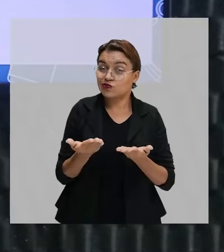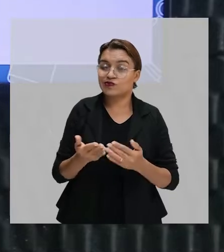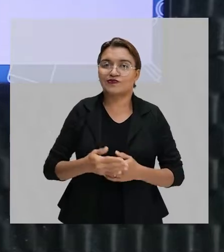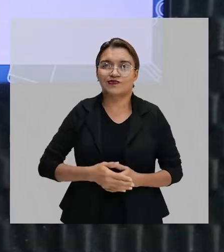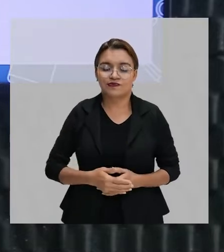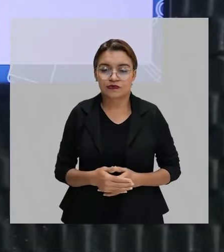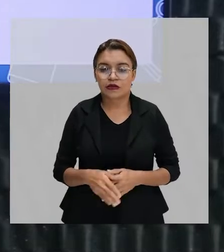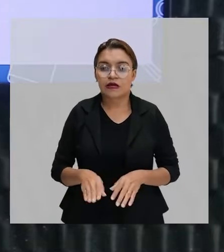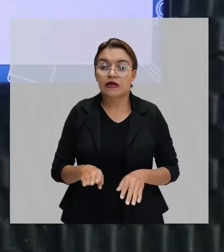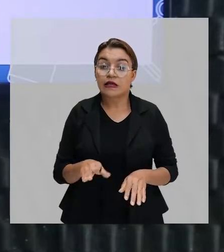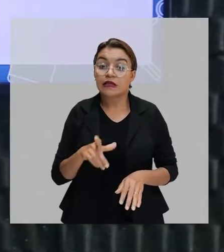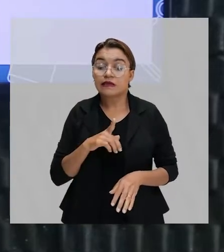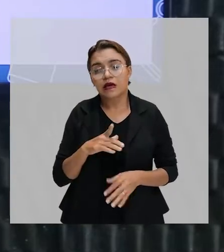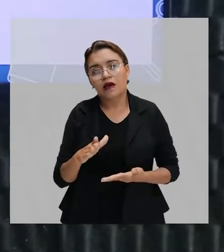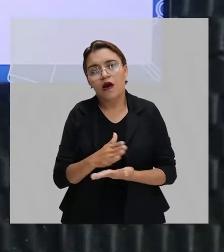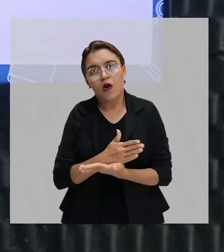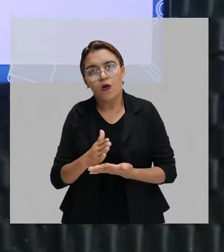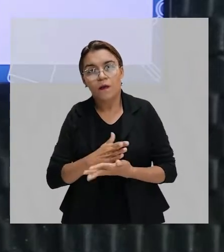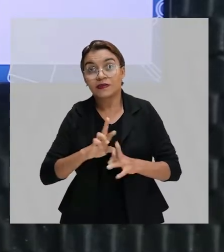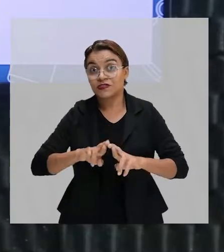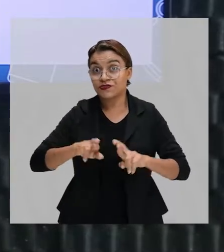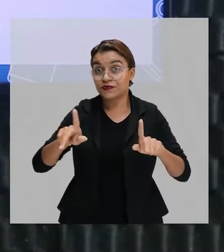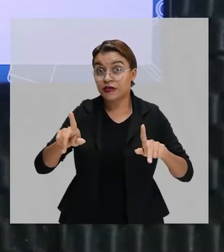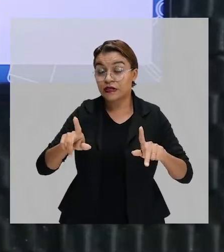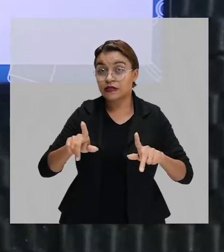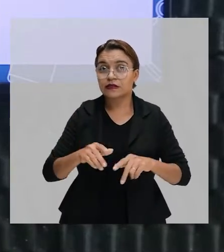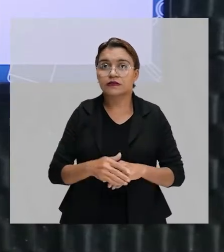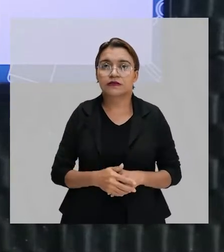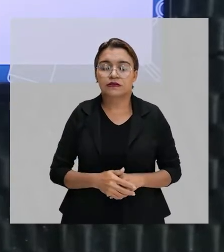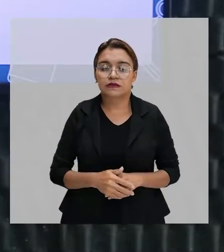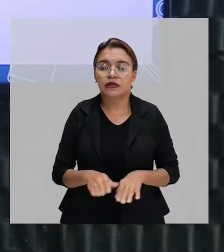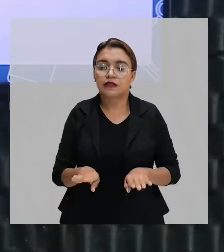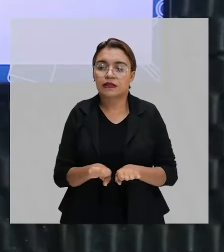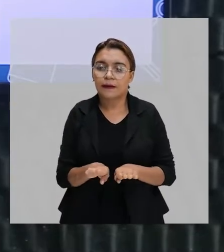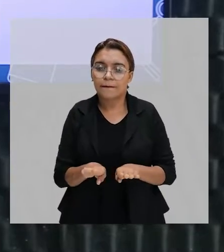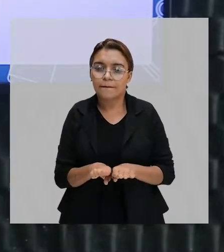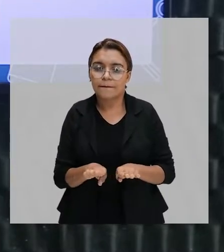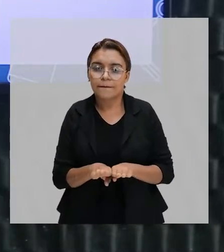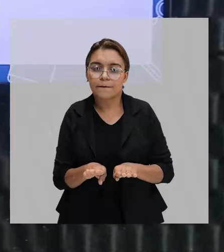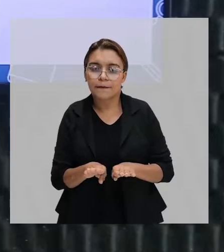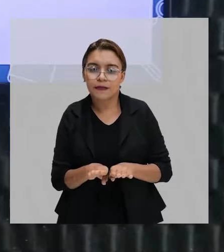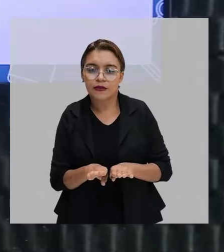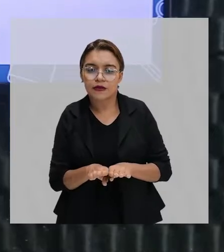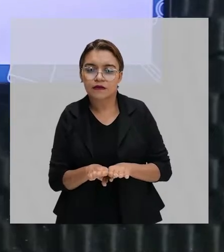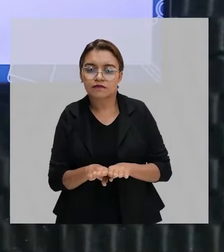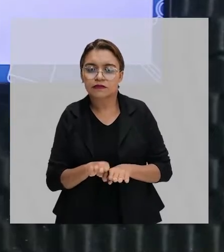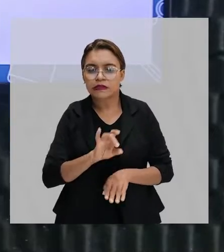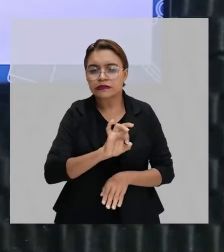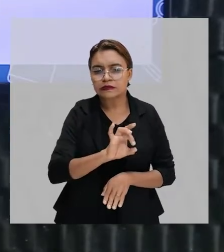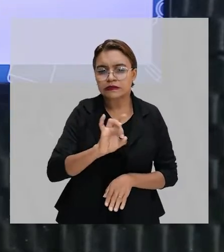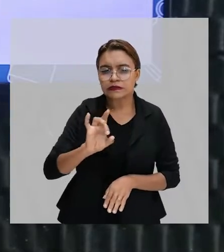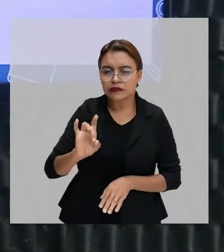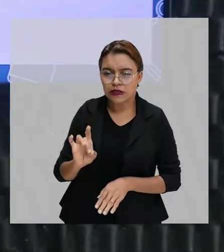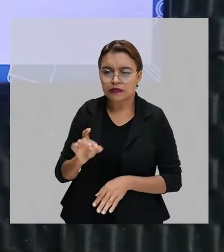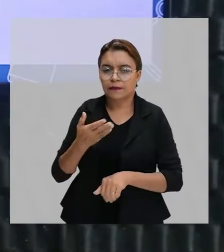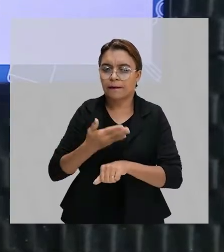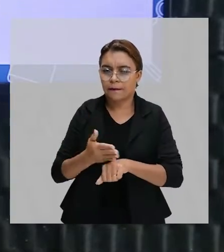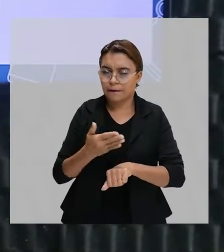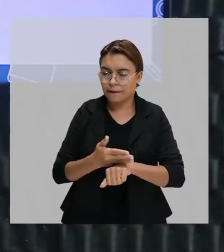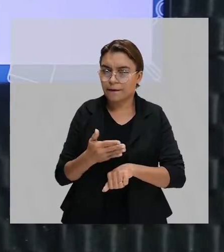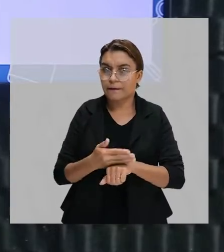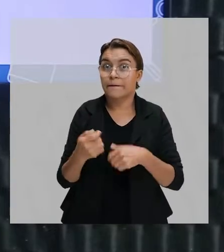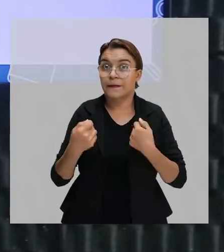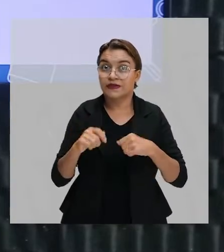porém Existem certas diferenças e peculiaridades em cada prática em que é preciso